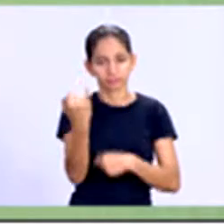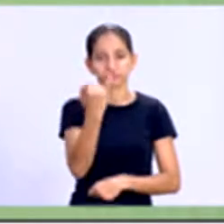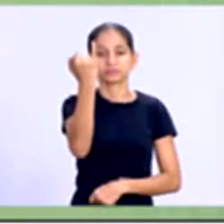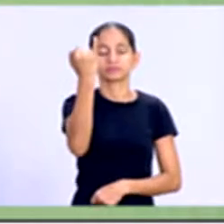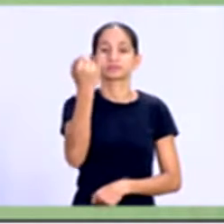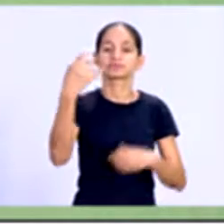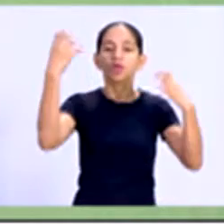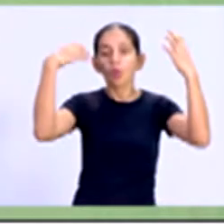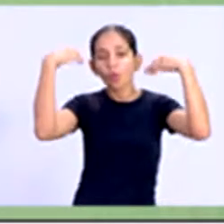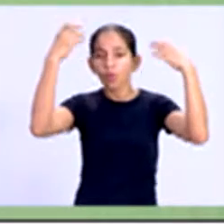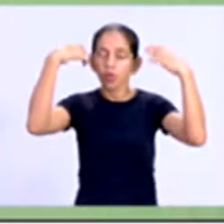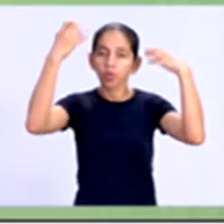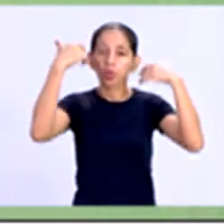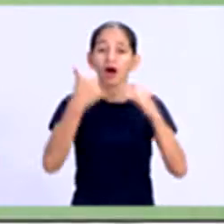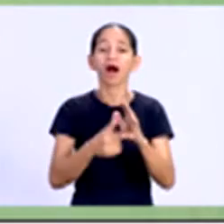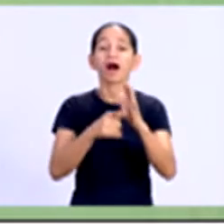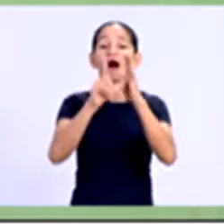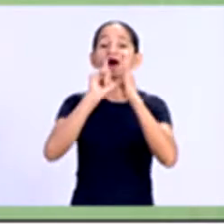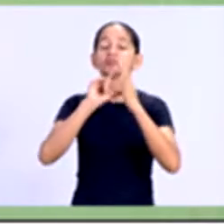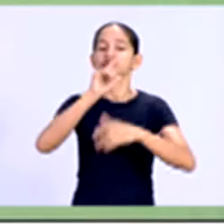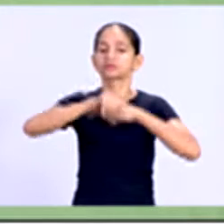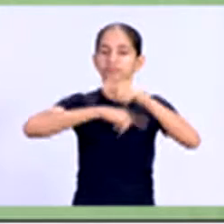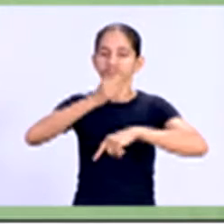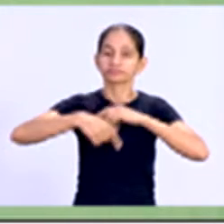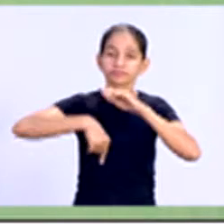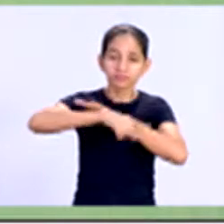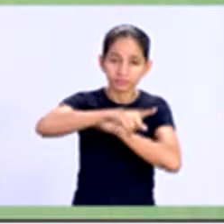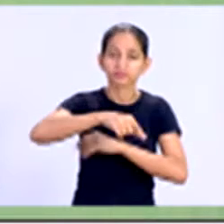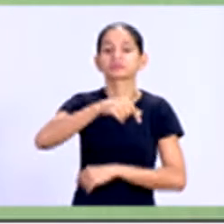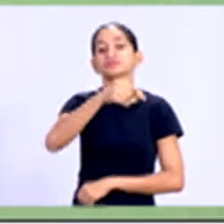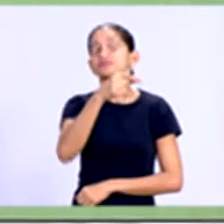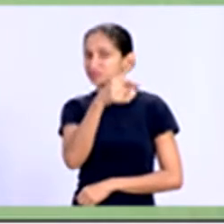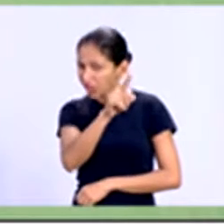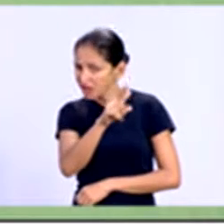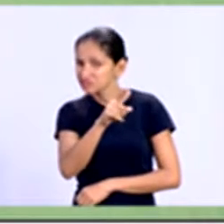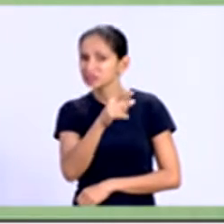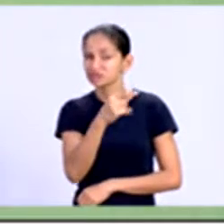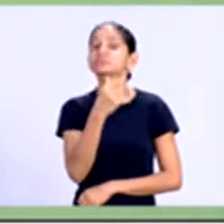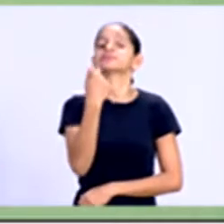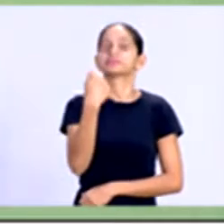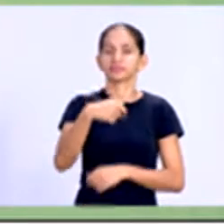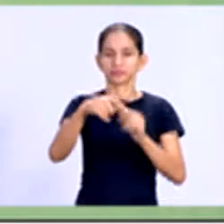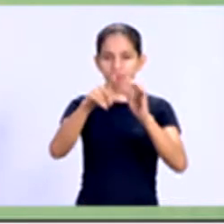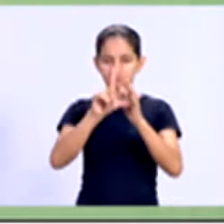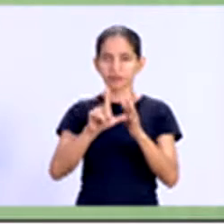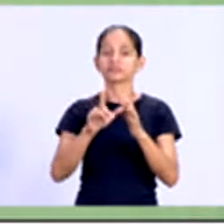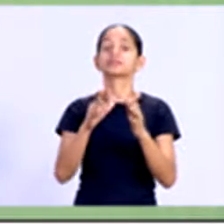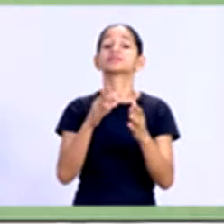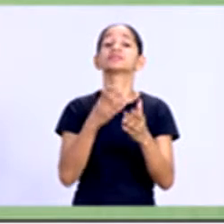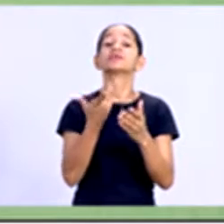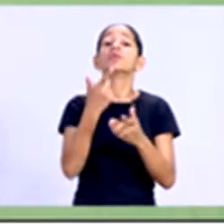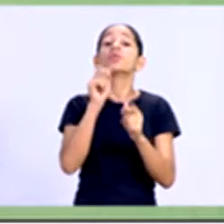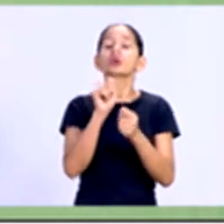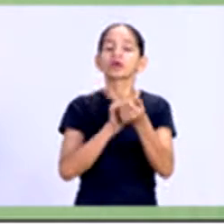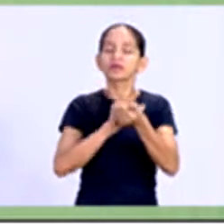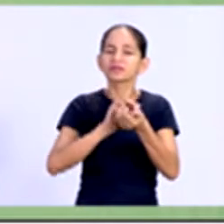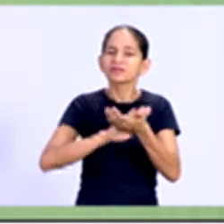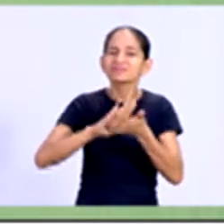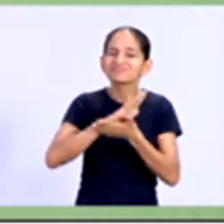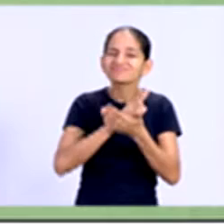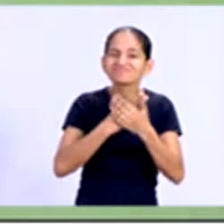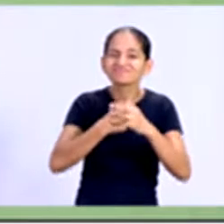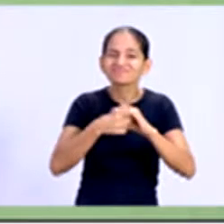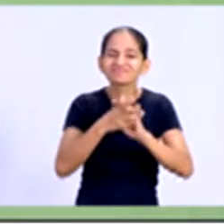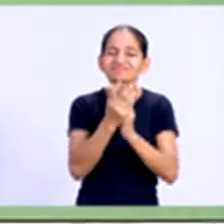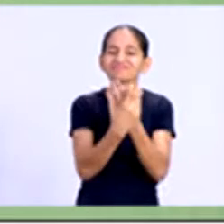você tomar o banho antes de ir trabalhar. A higiene das mãos, que na nossa apostila diz o passo a